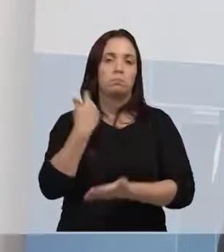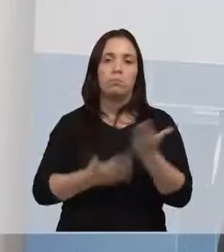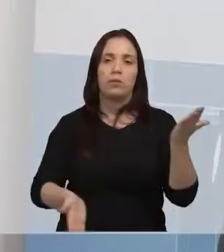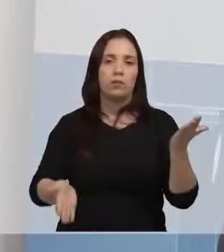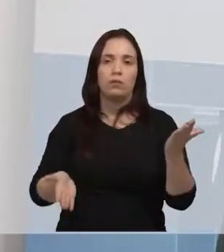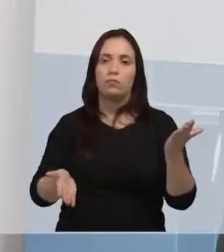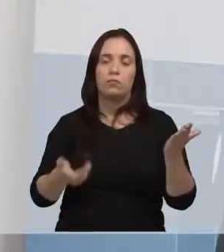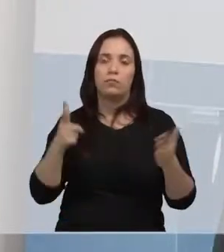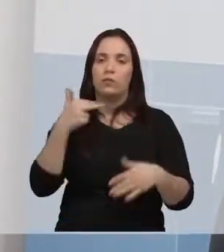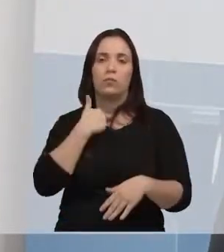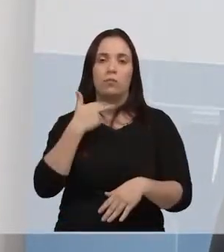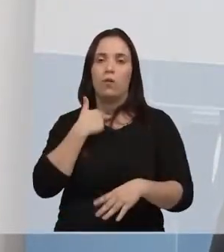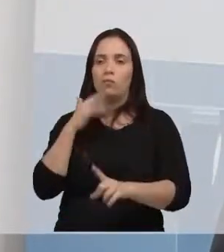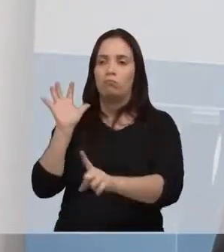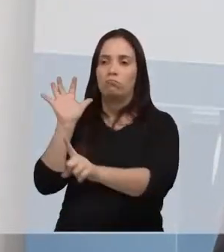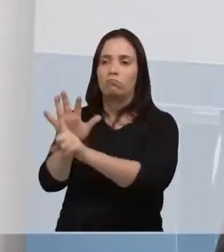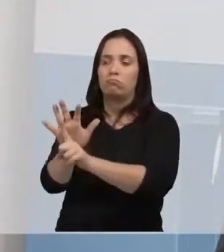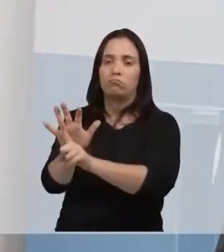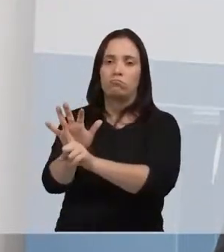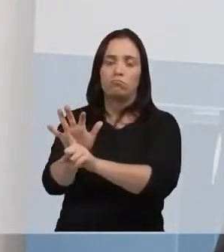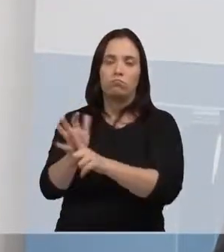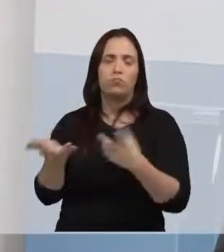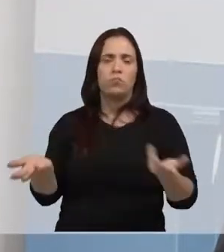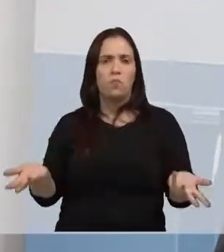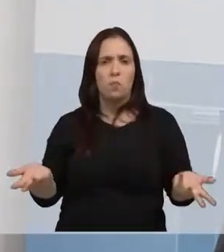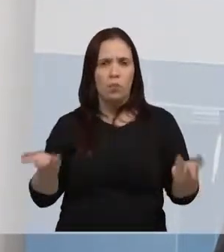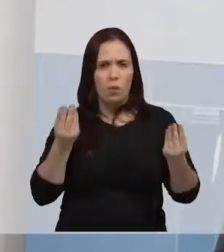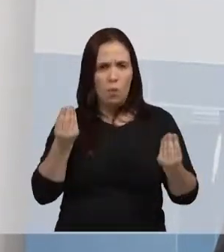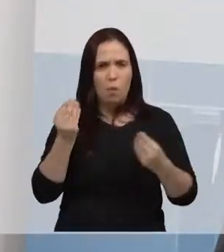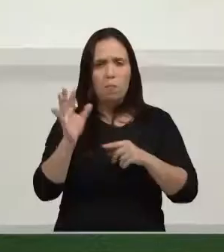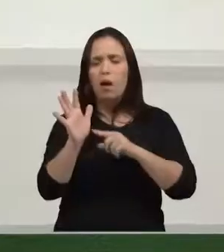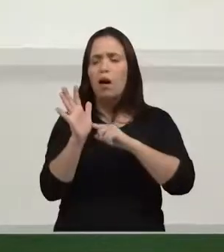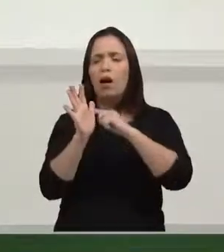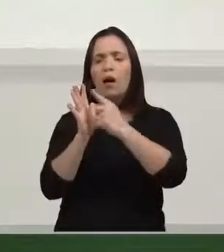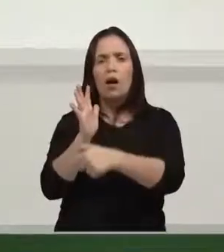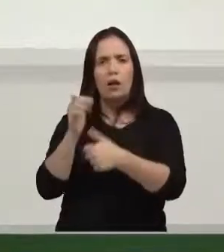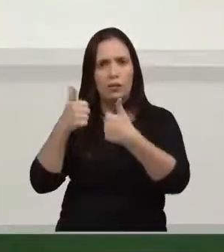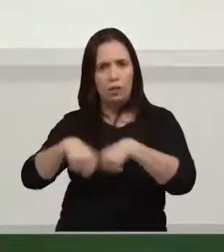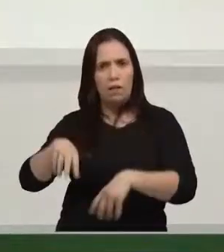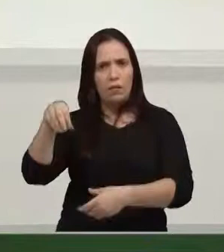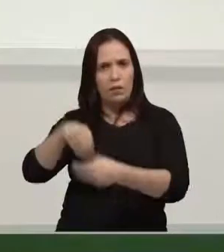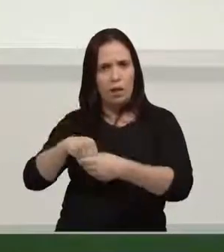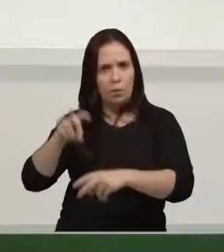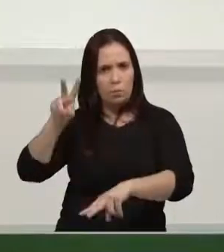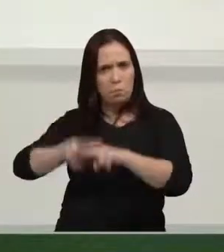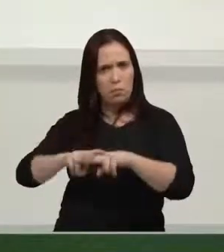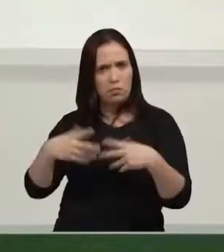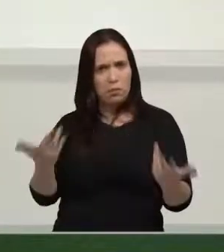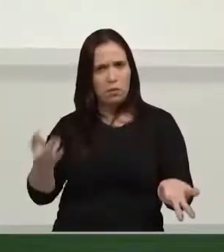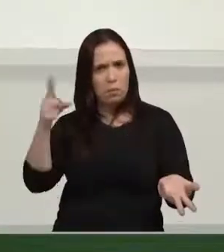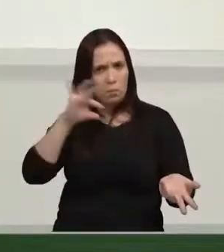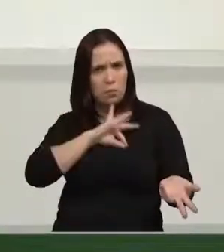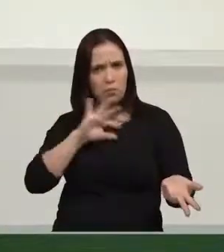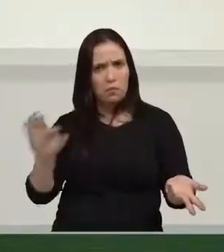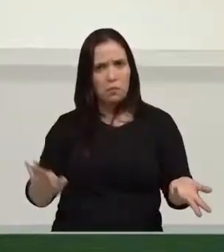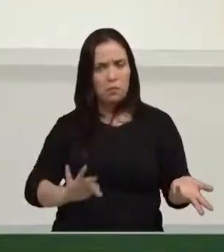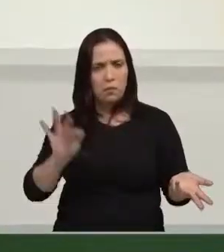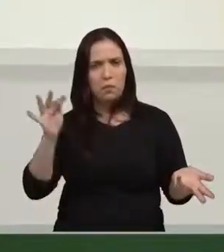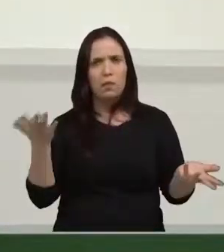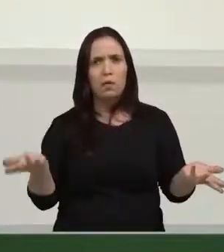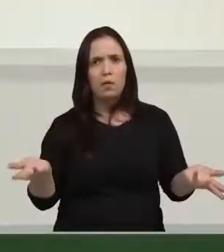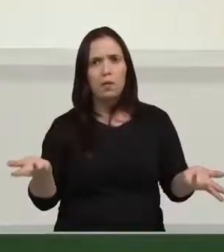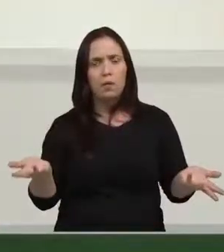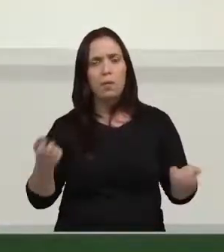ao presidente. Mas como é que estava isso? Esse pessoal estava lá na porta da cadeia? Na realidade, essa discussão... Na porta da Polícia Federal? Essa discussão... Isso deveria ter